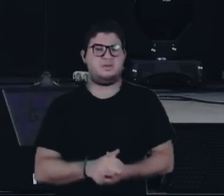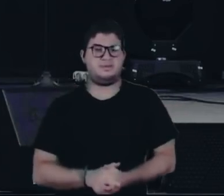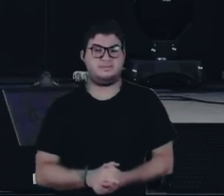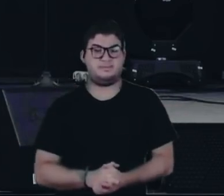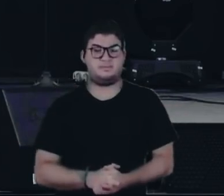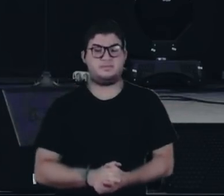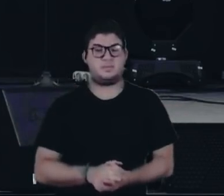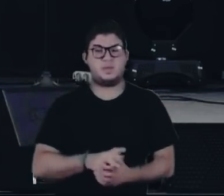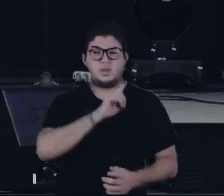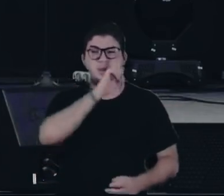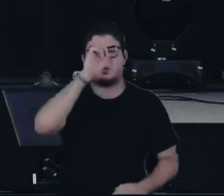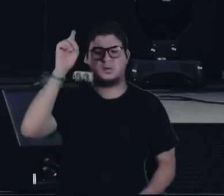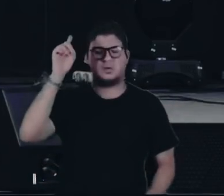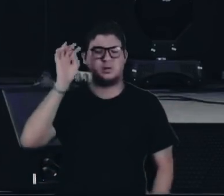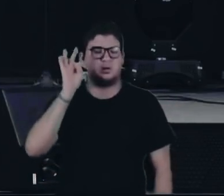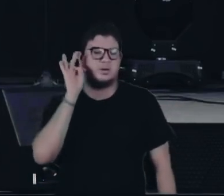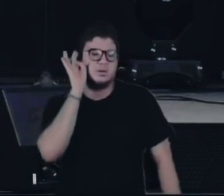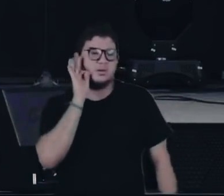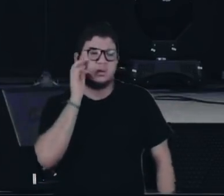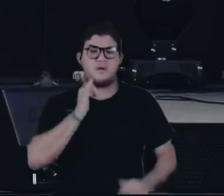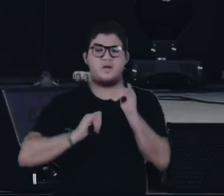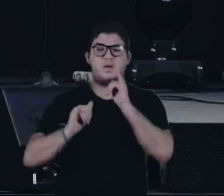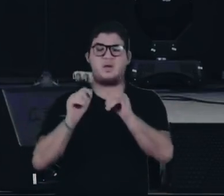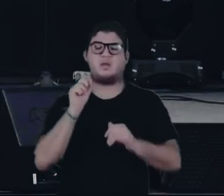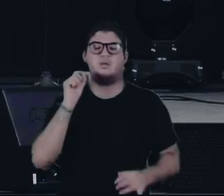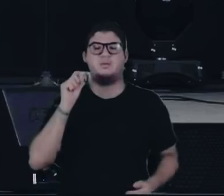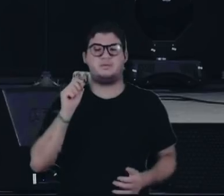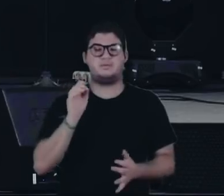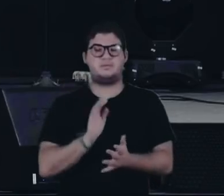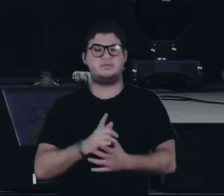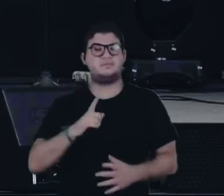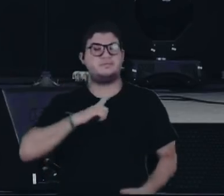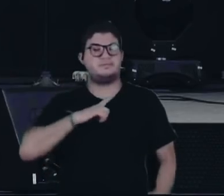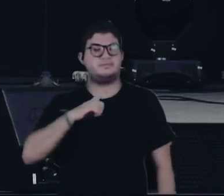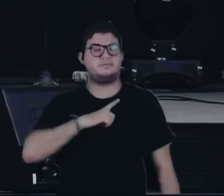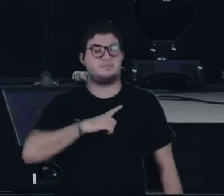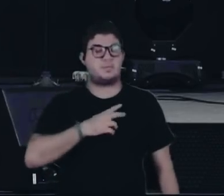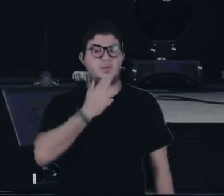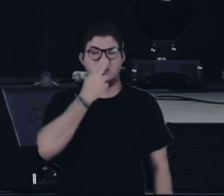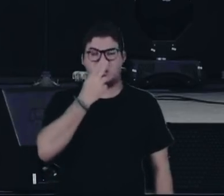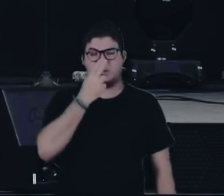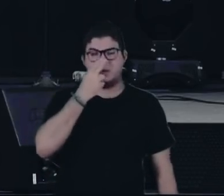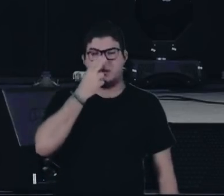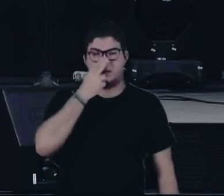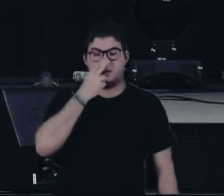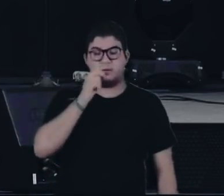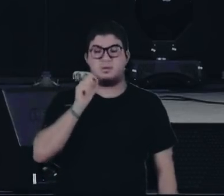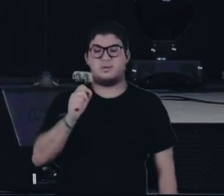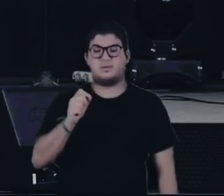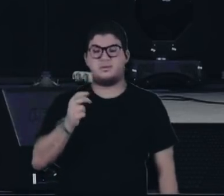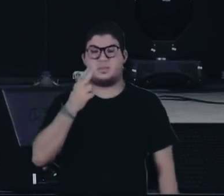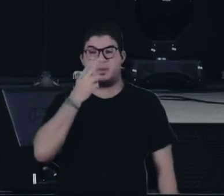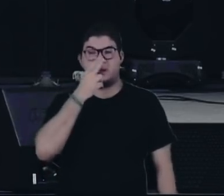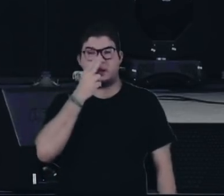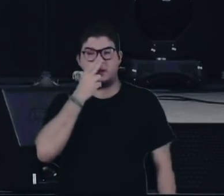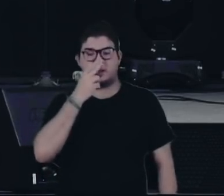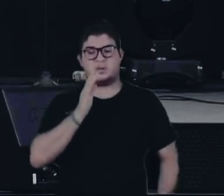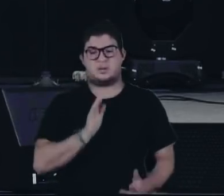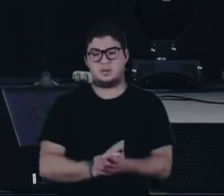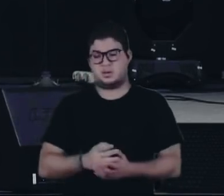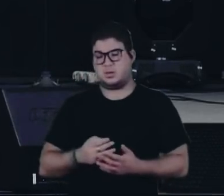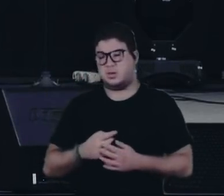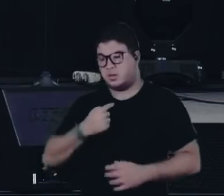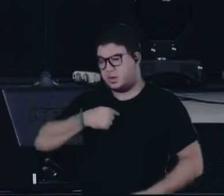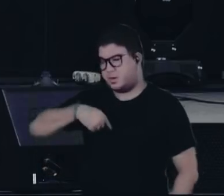falou em um dos cultos que existem aqueles crentes que são os crentes clientes. Eles só vêm